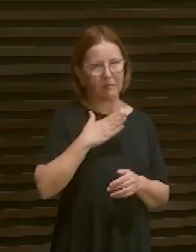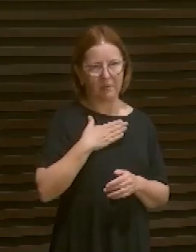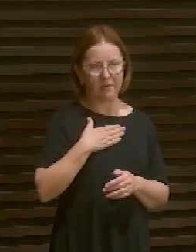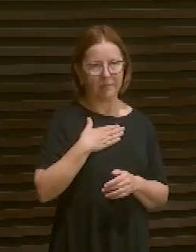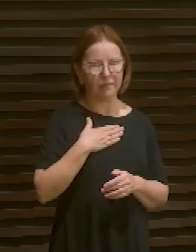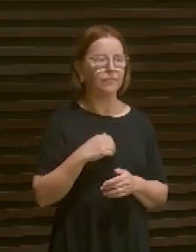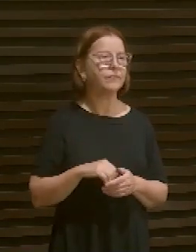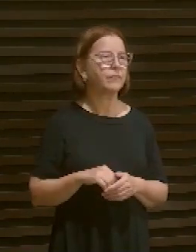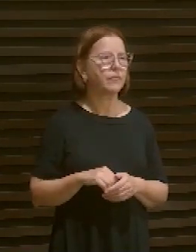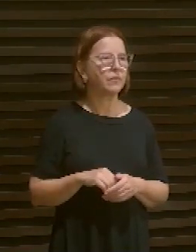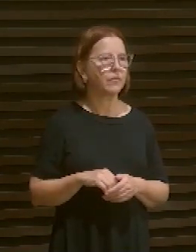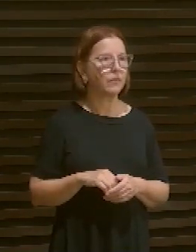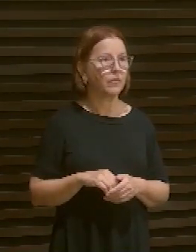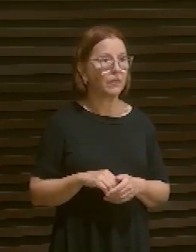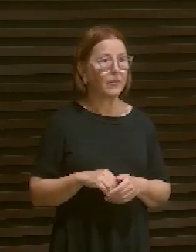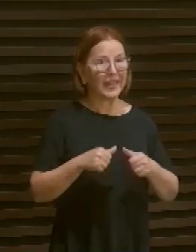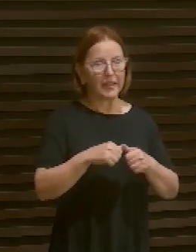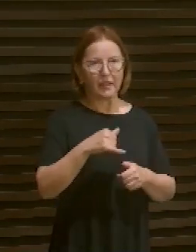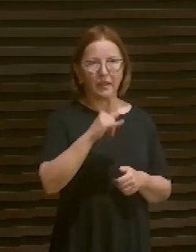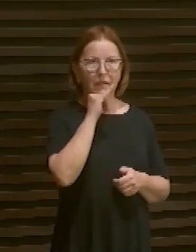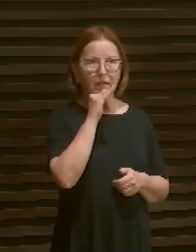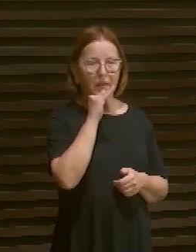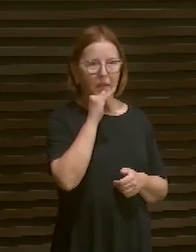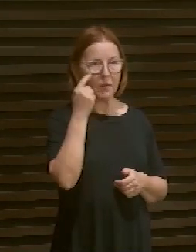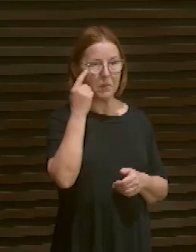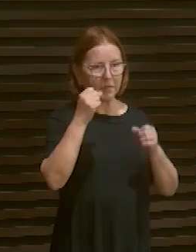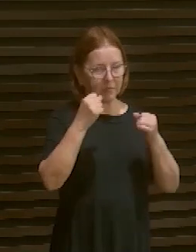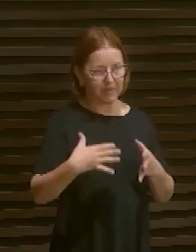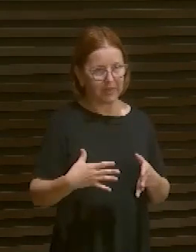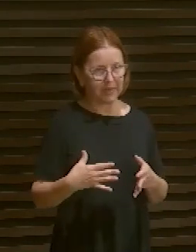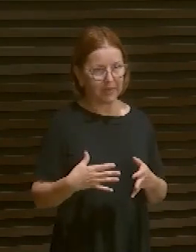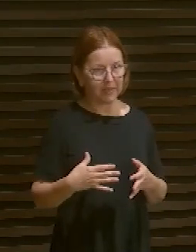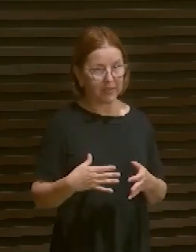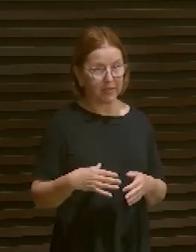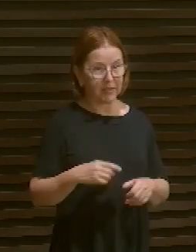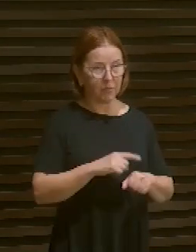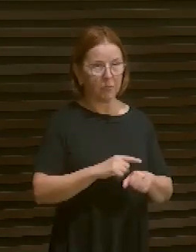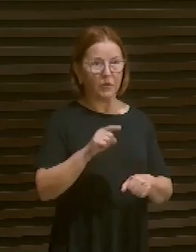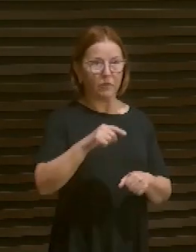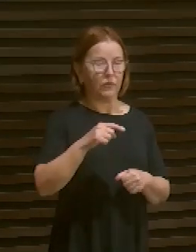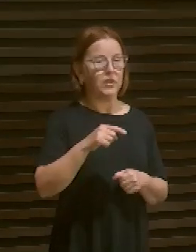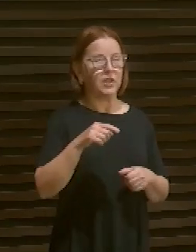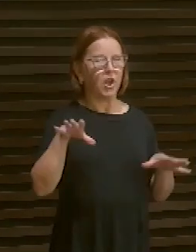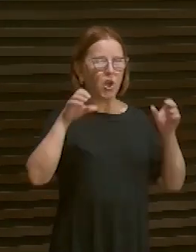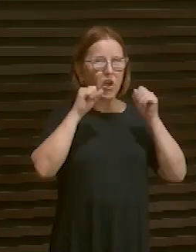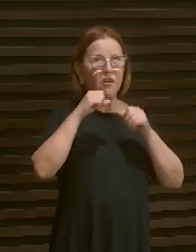E o que eu estou dando como exemplo aqui é para dizer o seguinte: quando você ouve a voz do Espírito Santo, não discuta.